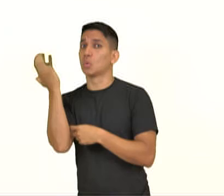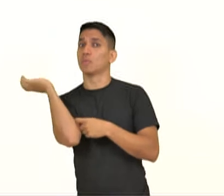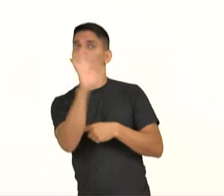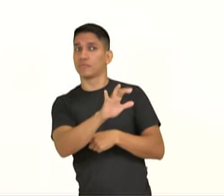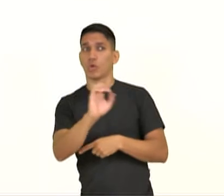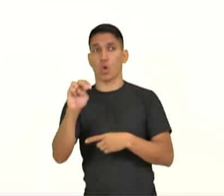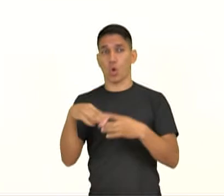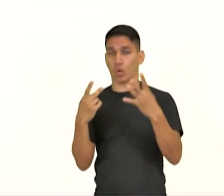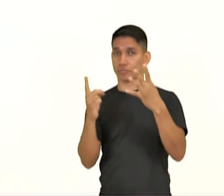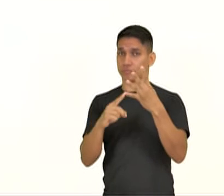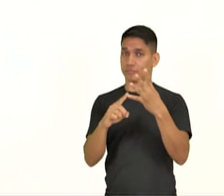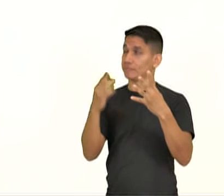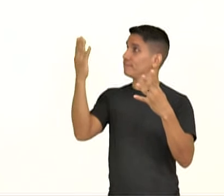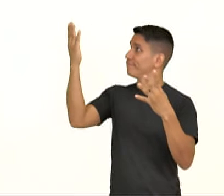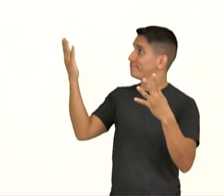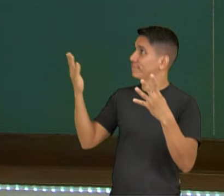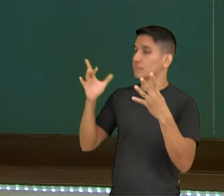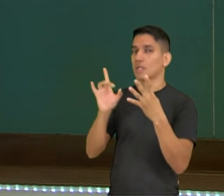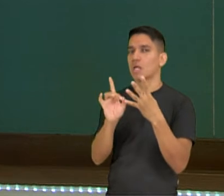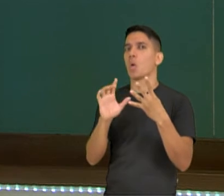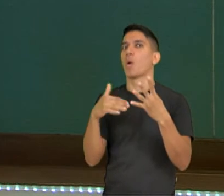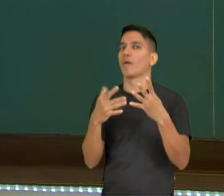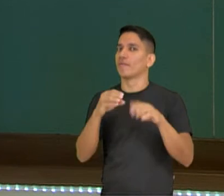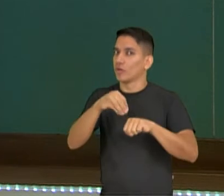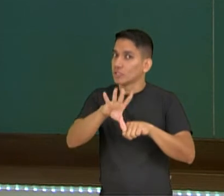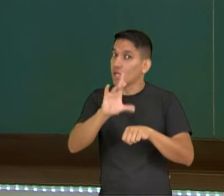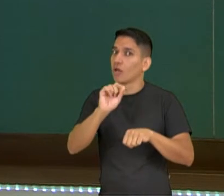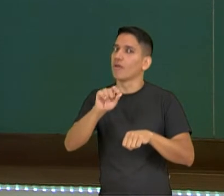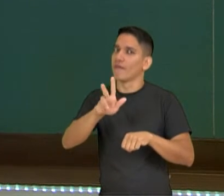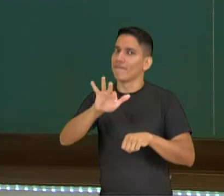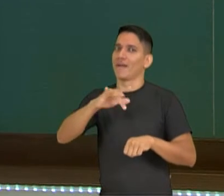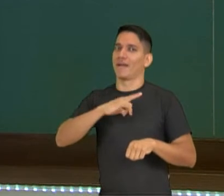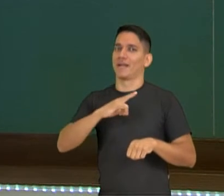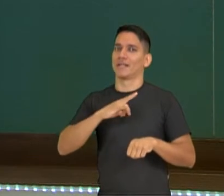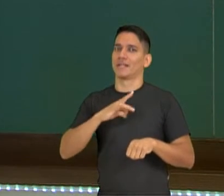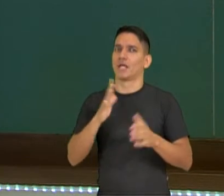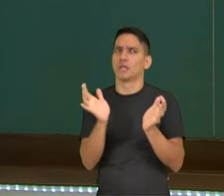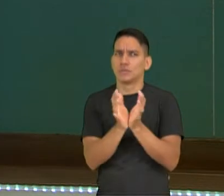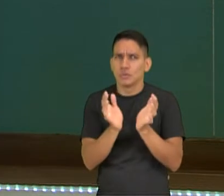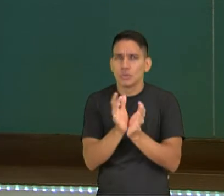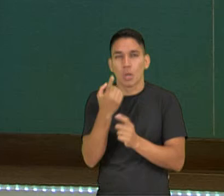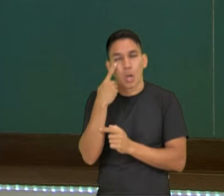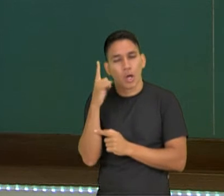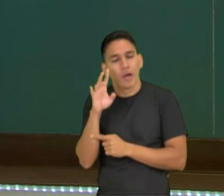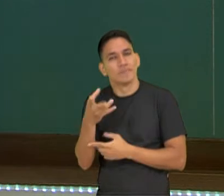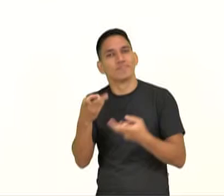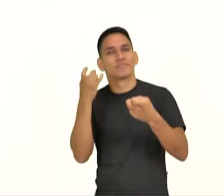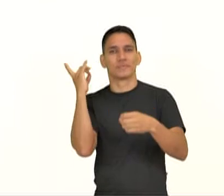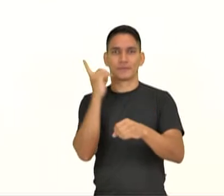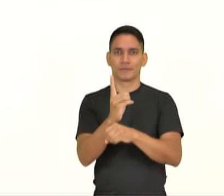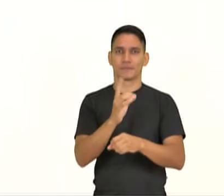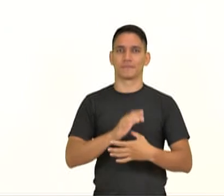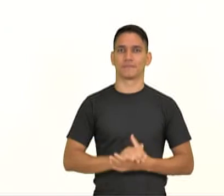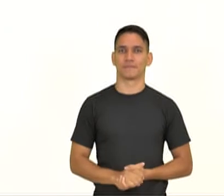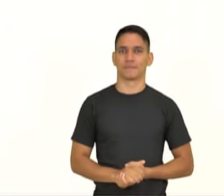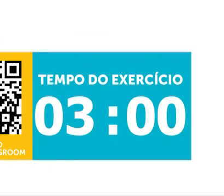parkour, skate e ginástica. Vou dar uma dica, vai para o exclusão que vocês conseguem acertar. Já voltamos.